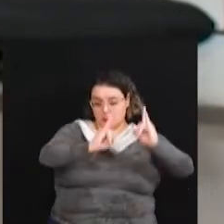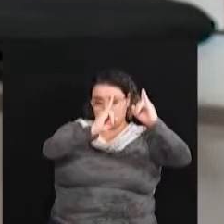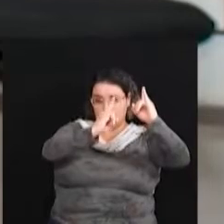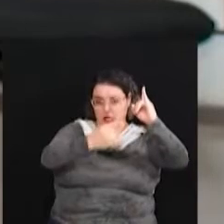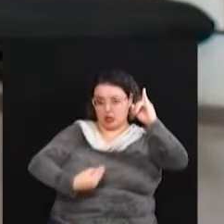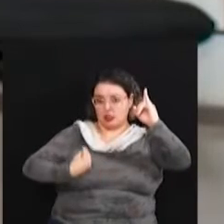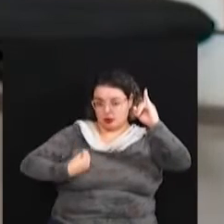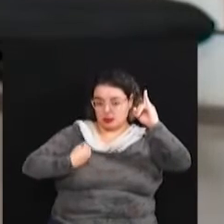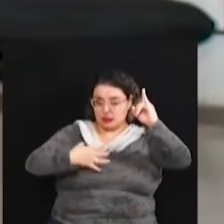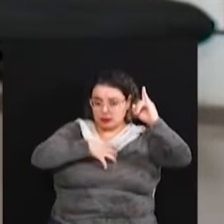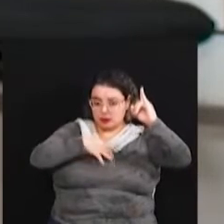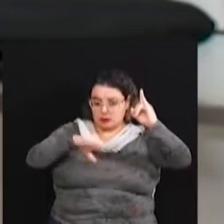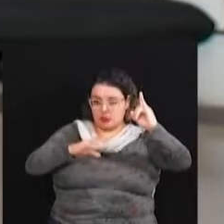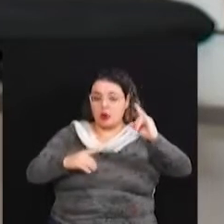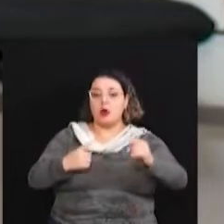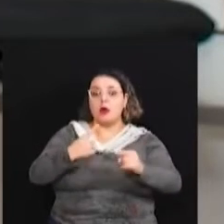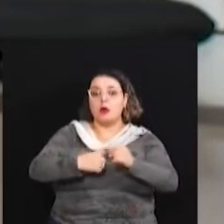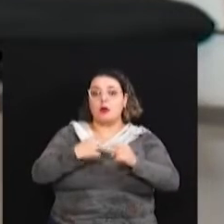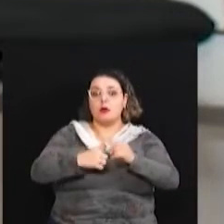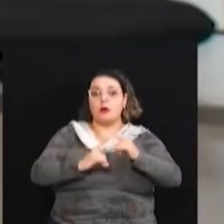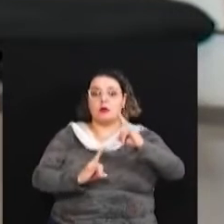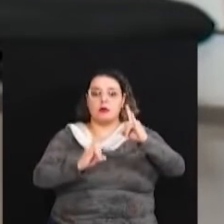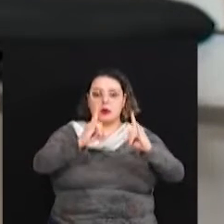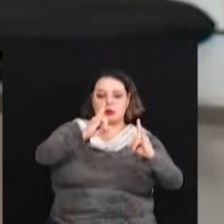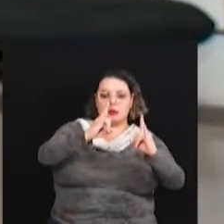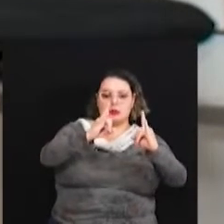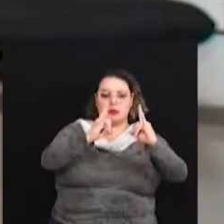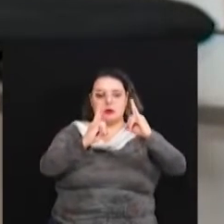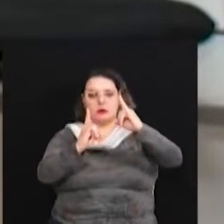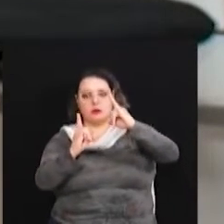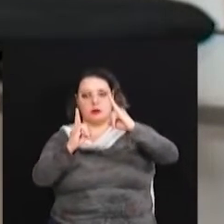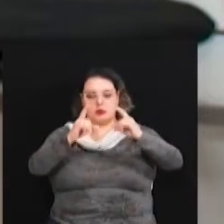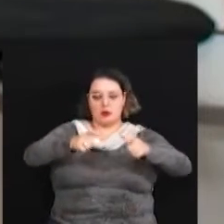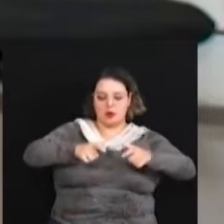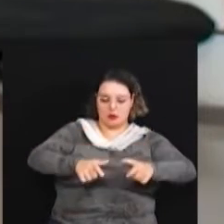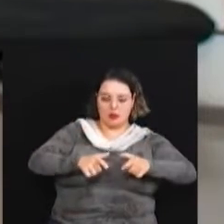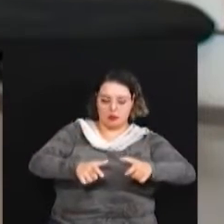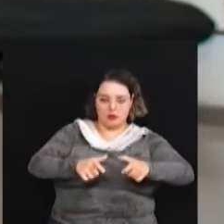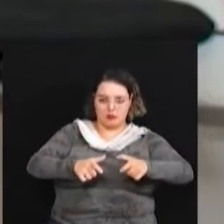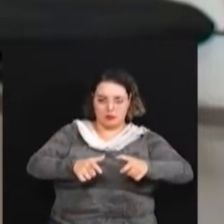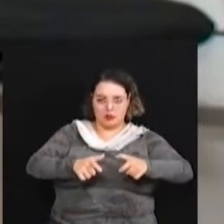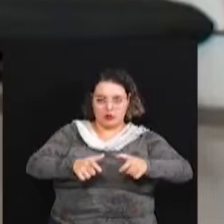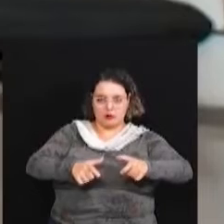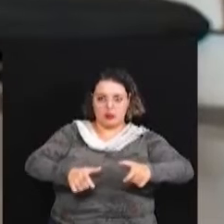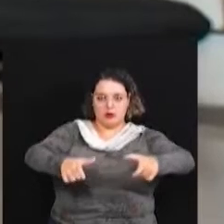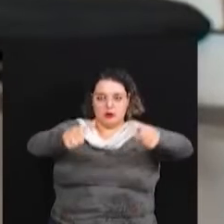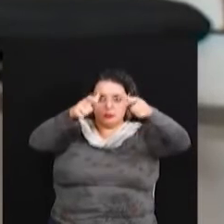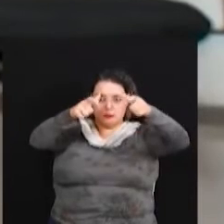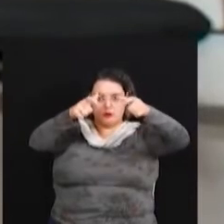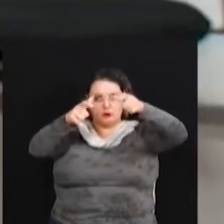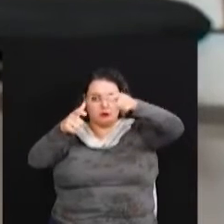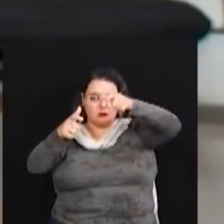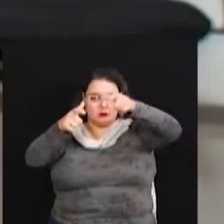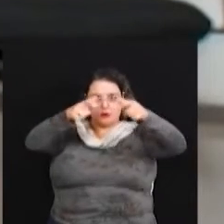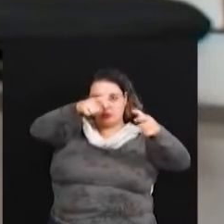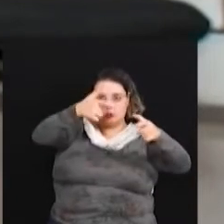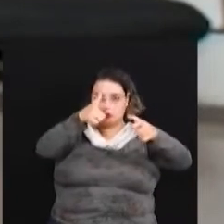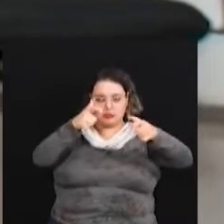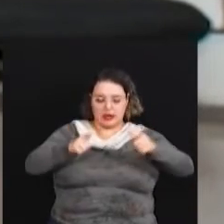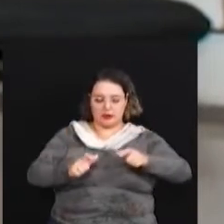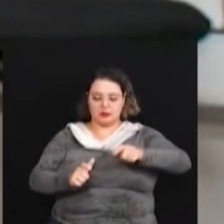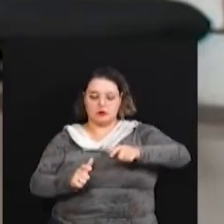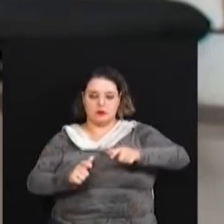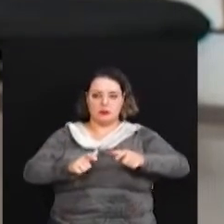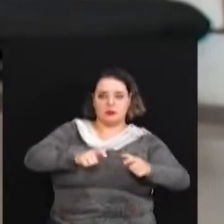mais? Isso, porque os prédios funcionam como pêndulos, né? Eles têm a base fixa na terra, mas a parte superior não. E eles